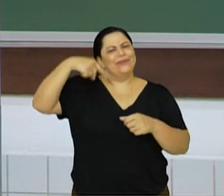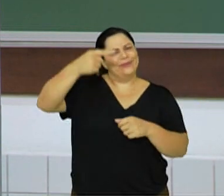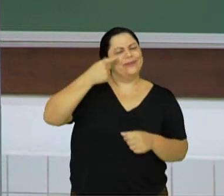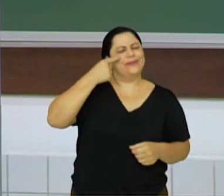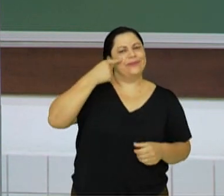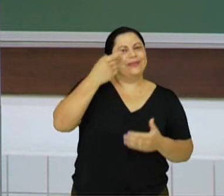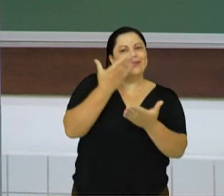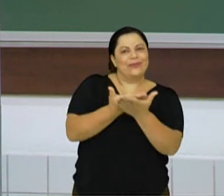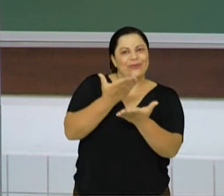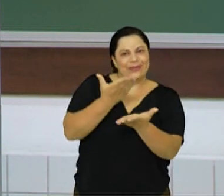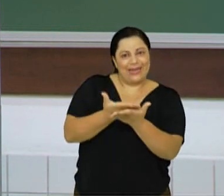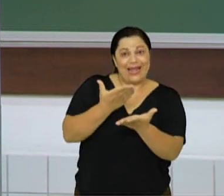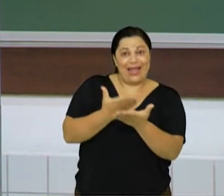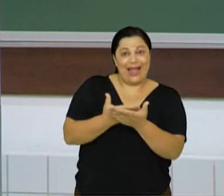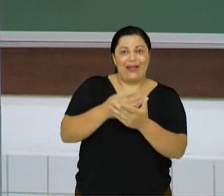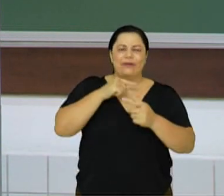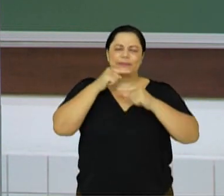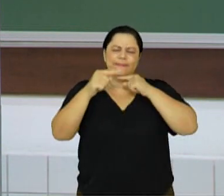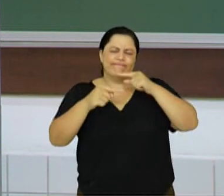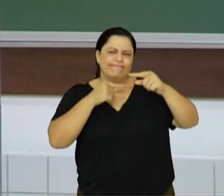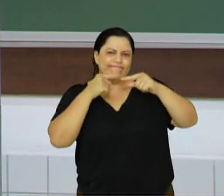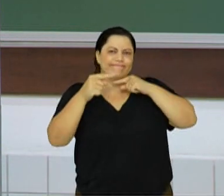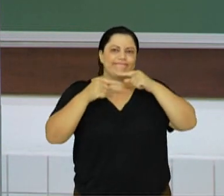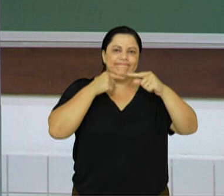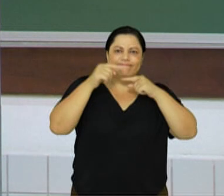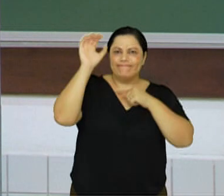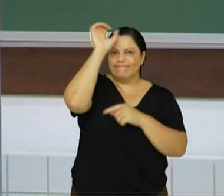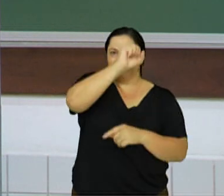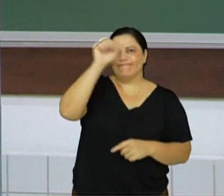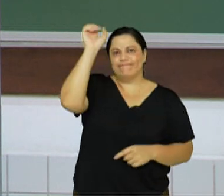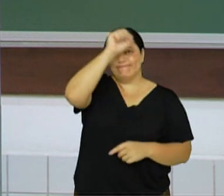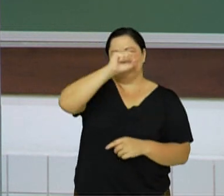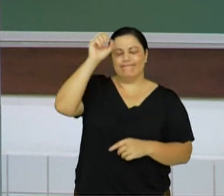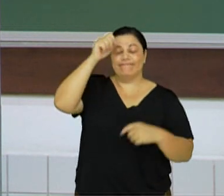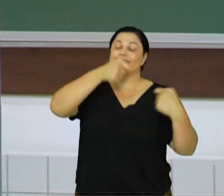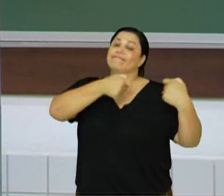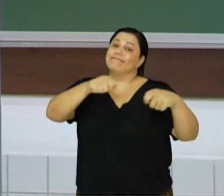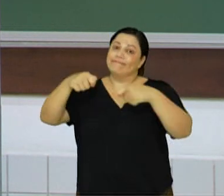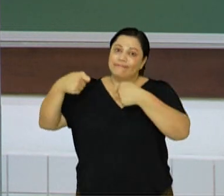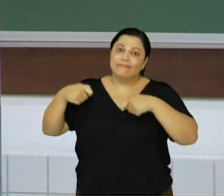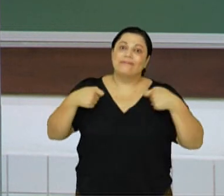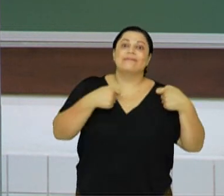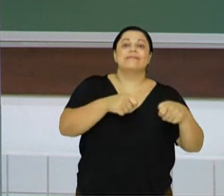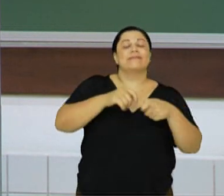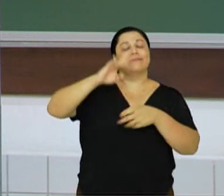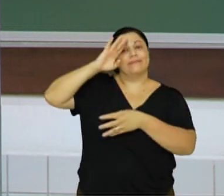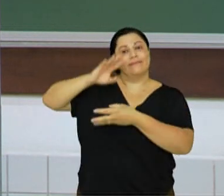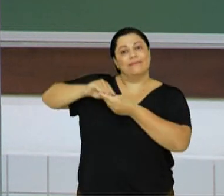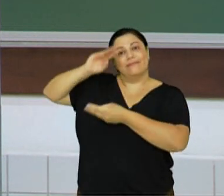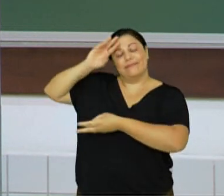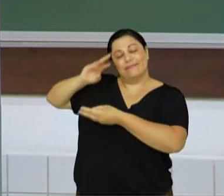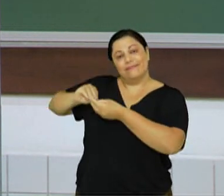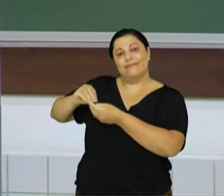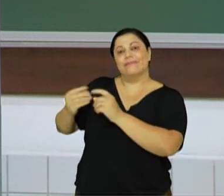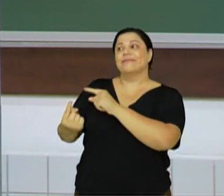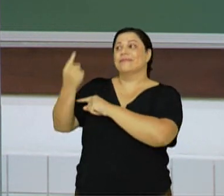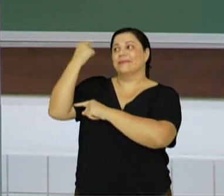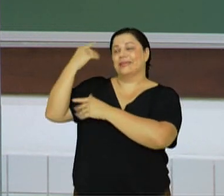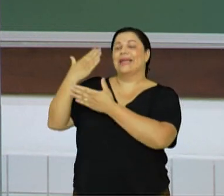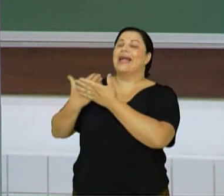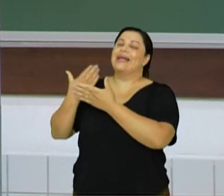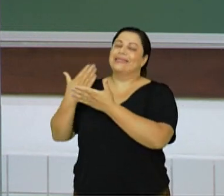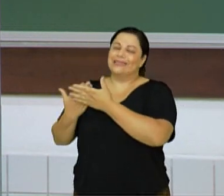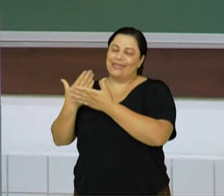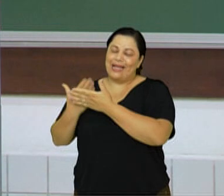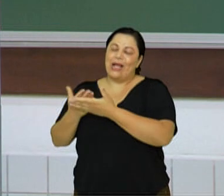próxima aula para tirar as dúvidas, aprender tudo que a gente precisa e revisar para aqueles que já tiveram curiosidade,